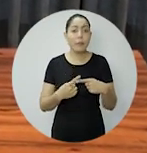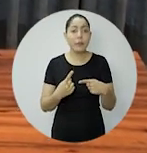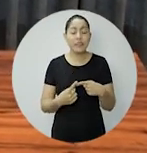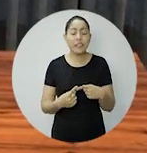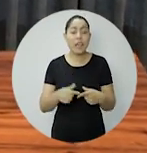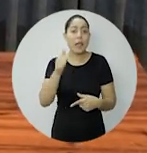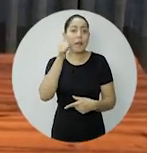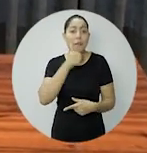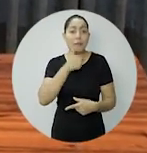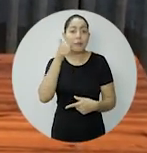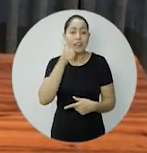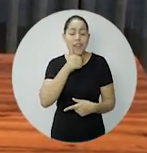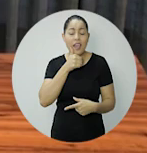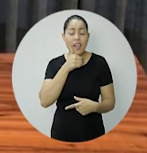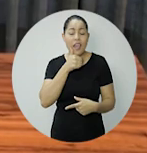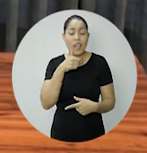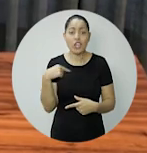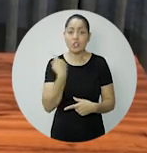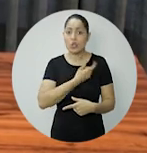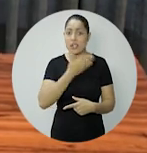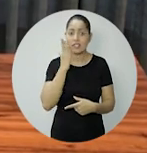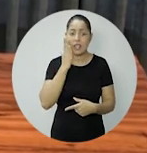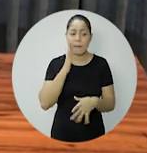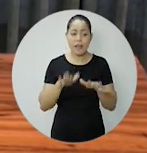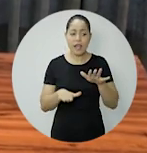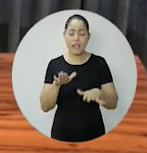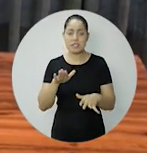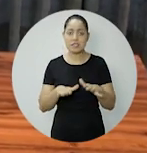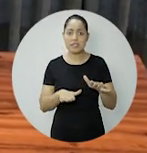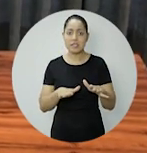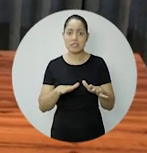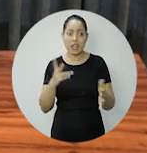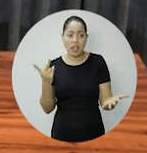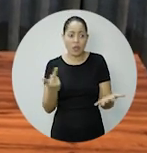porque nós mulheres sabemos que quando a gente enfrenta uma situação